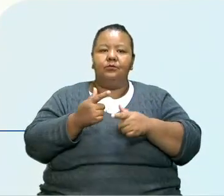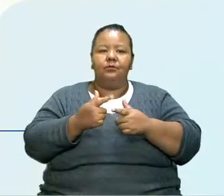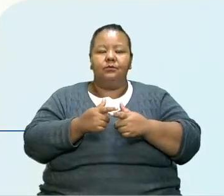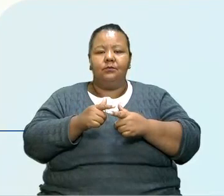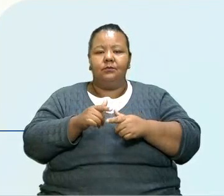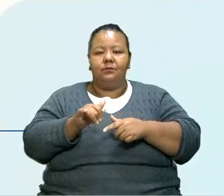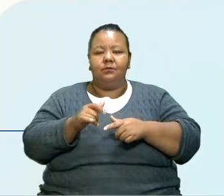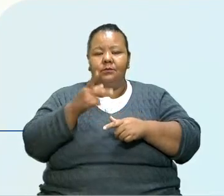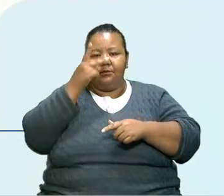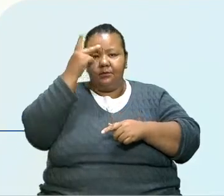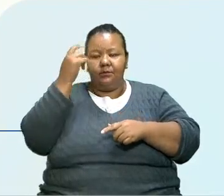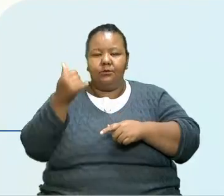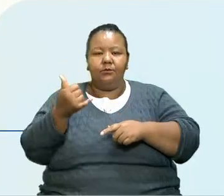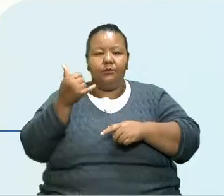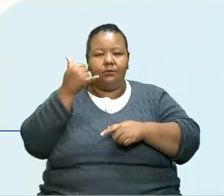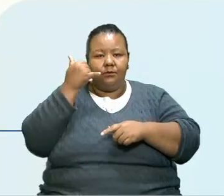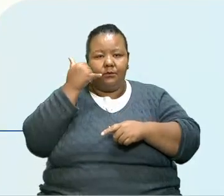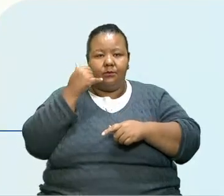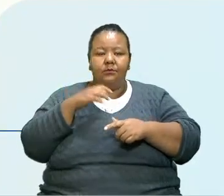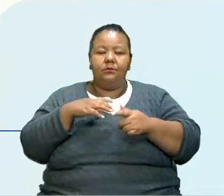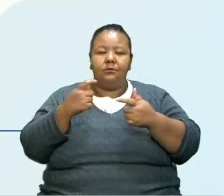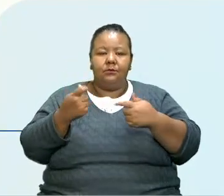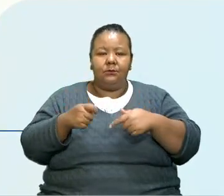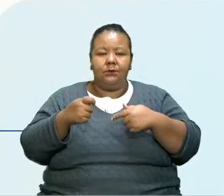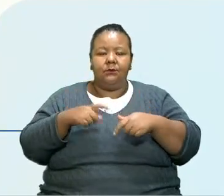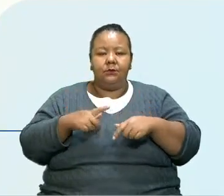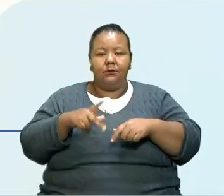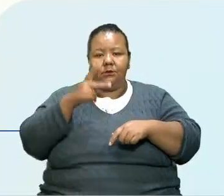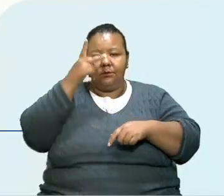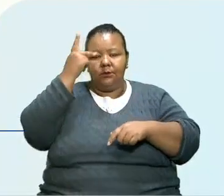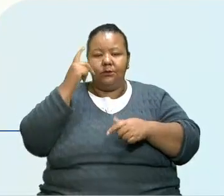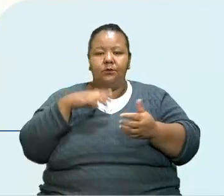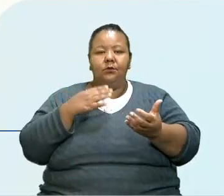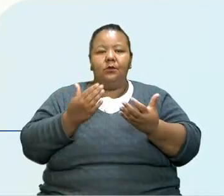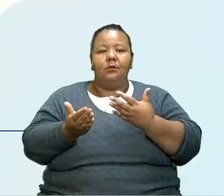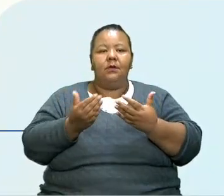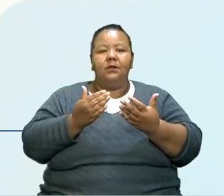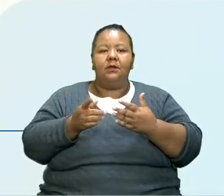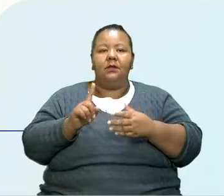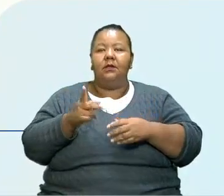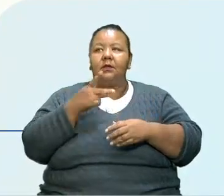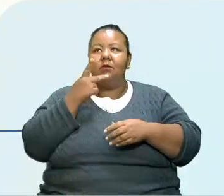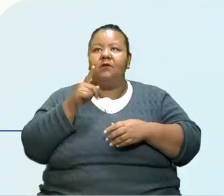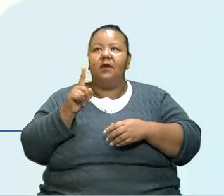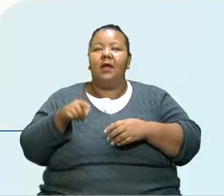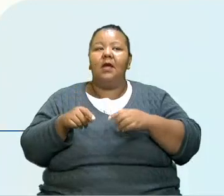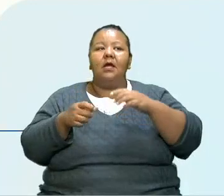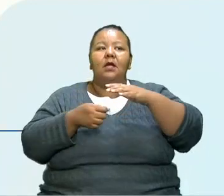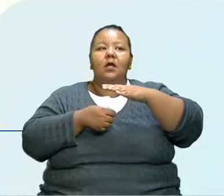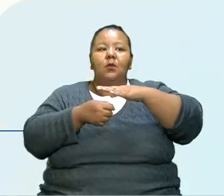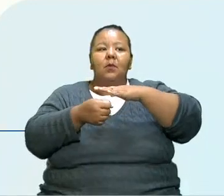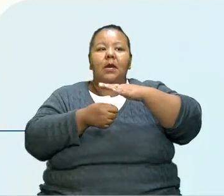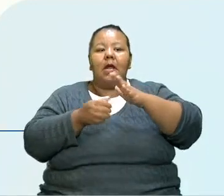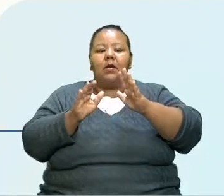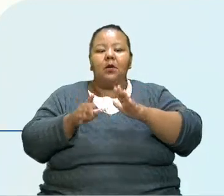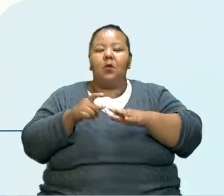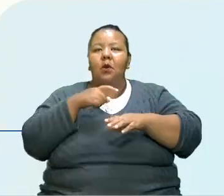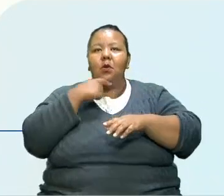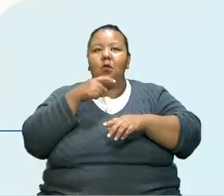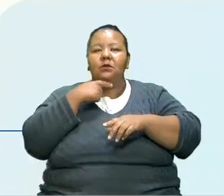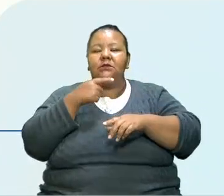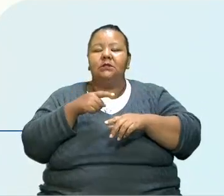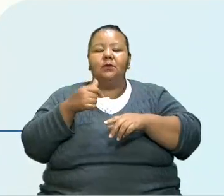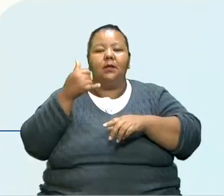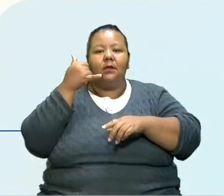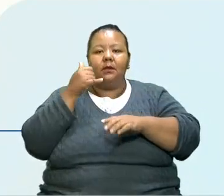se alguém ligar, tem que ter uma pessoa ali para atender. Não é falar assim, ah, eu estou no mercado, não consigo atender agora. Não, tem que definir,